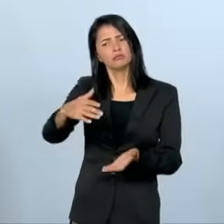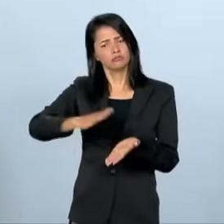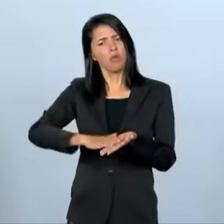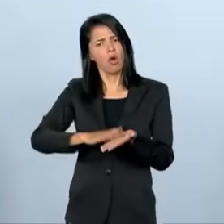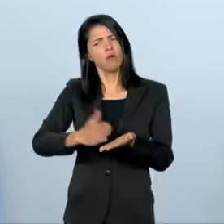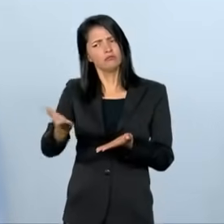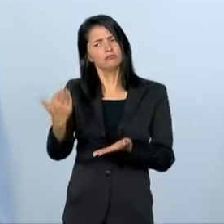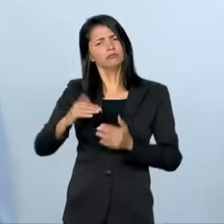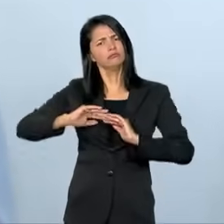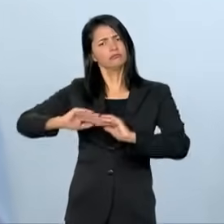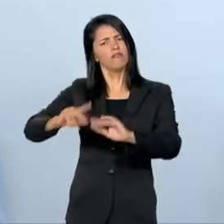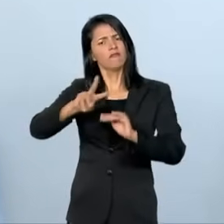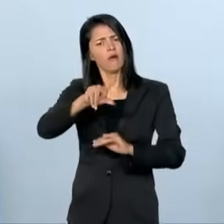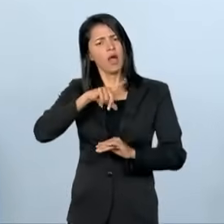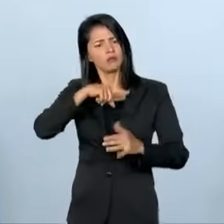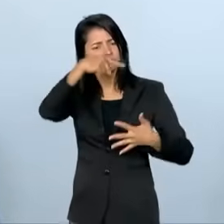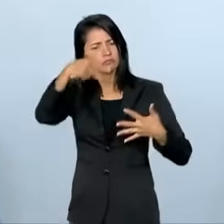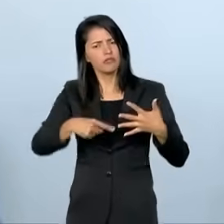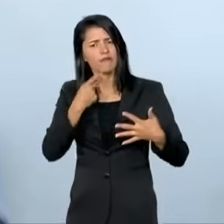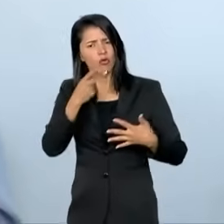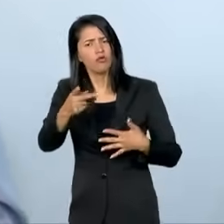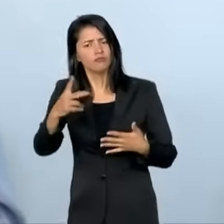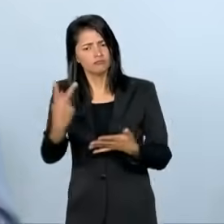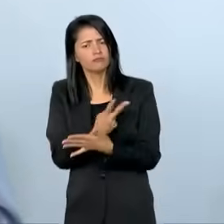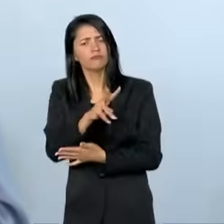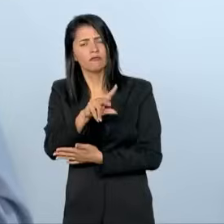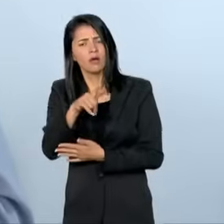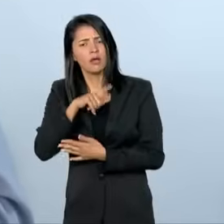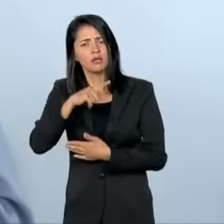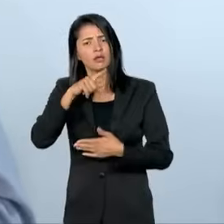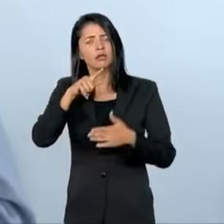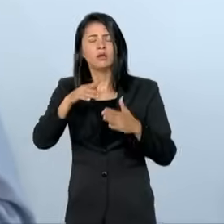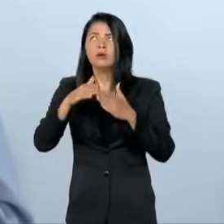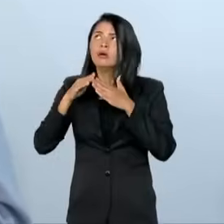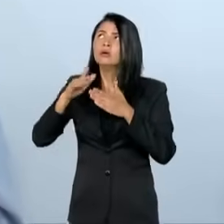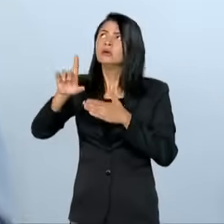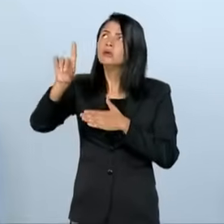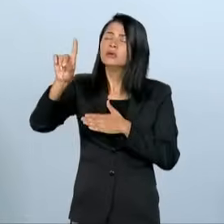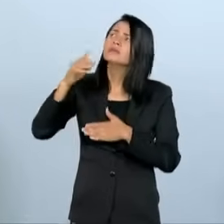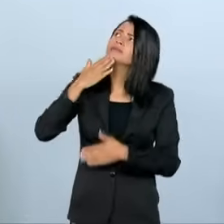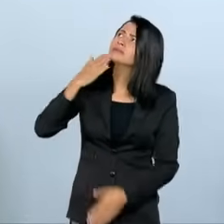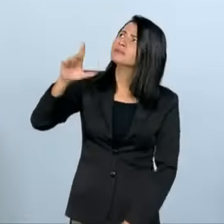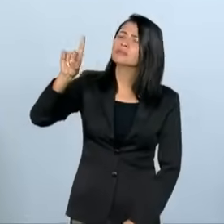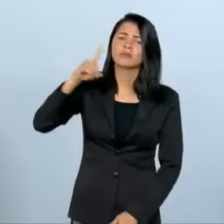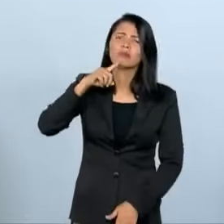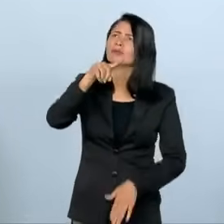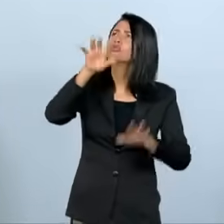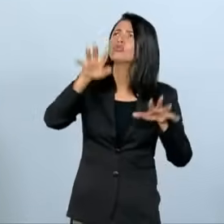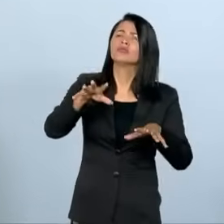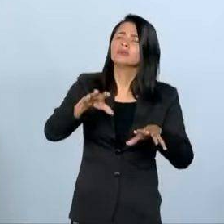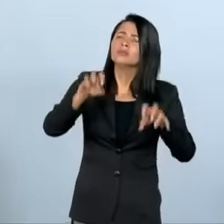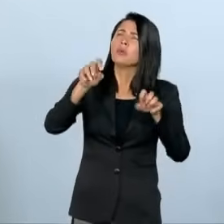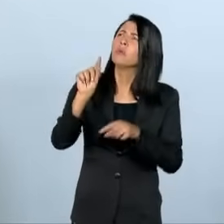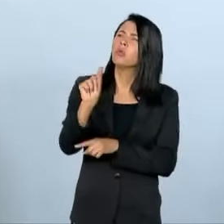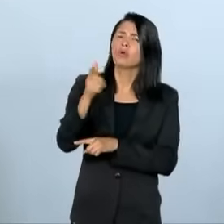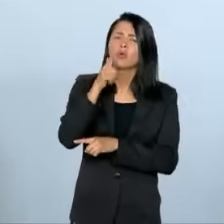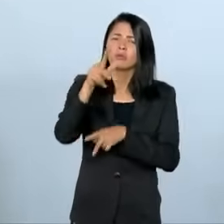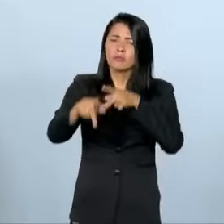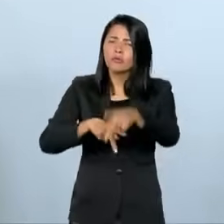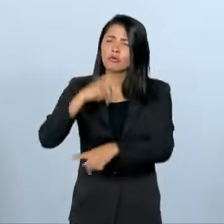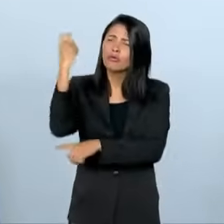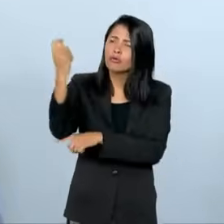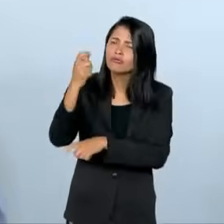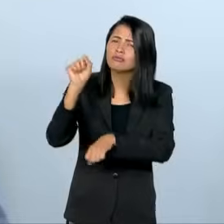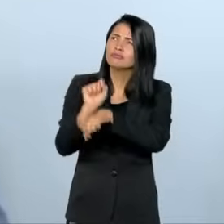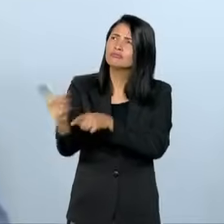vai acontecer cada coisa que foi falada aqui. Eu só peço a Deus que pare com essa chuva para que o povo gaúcho